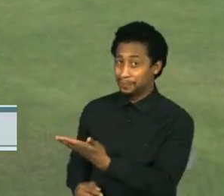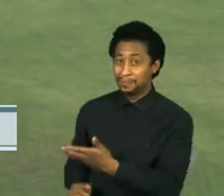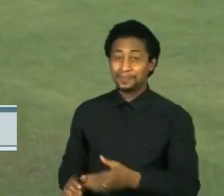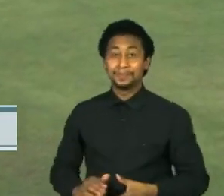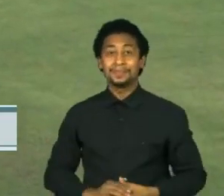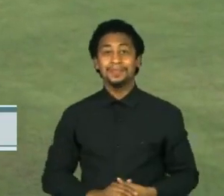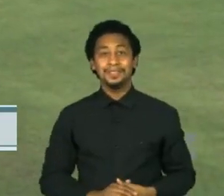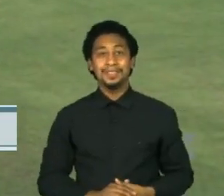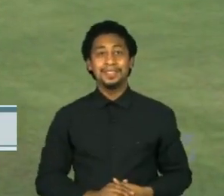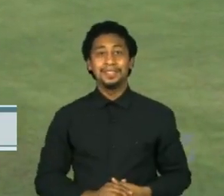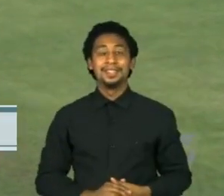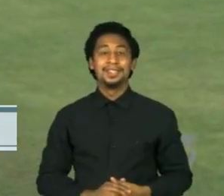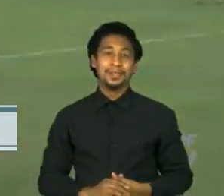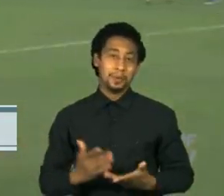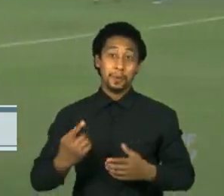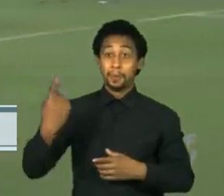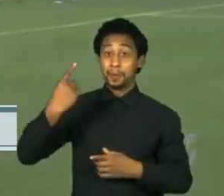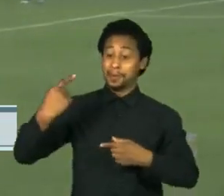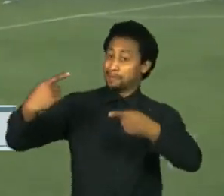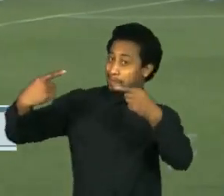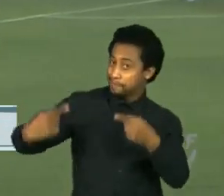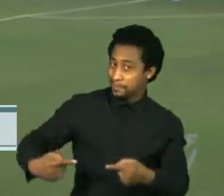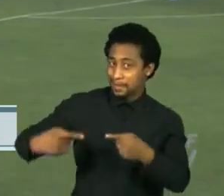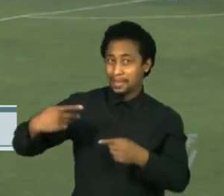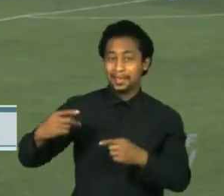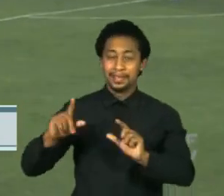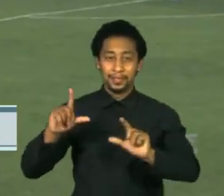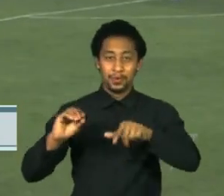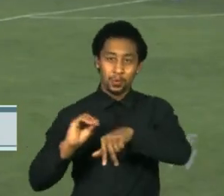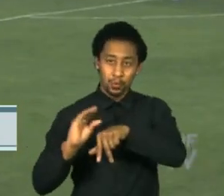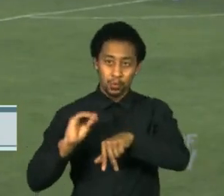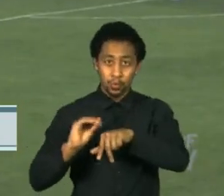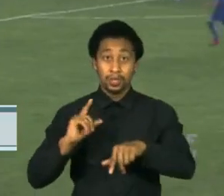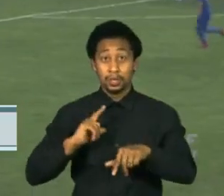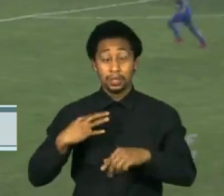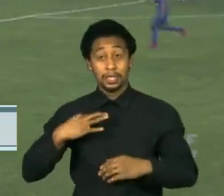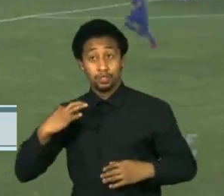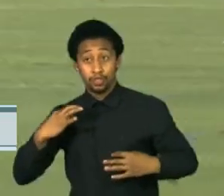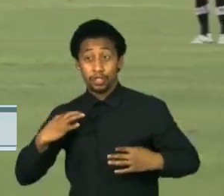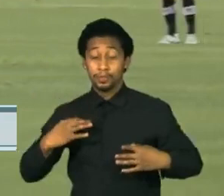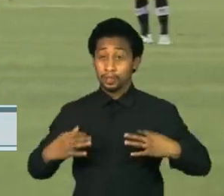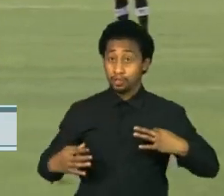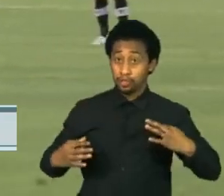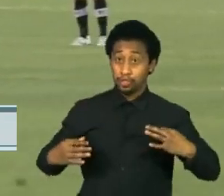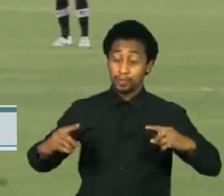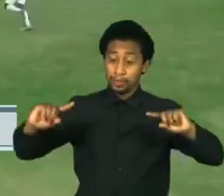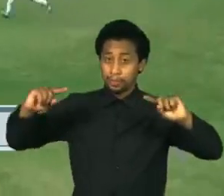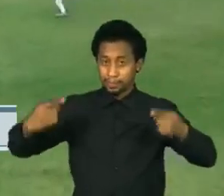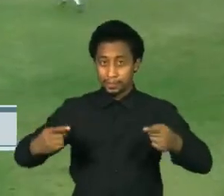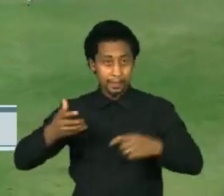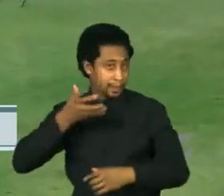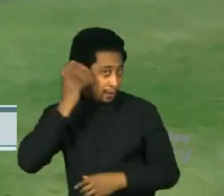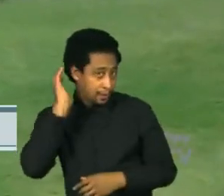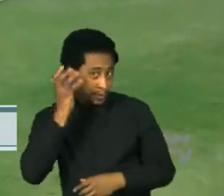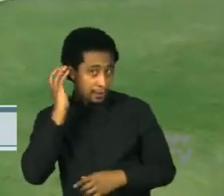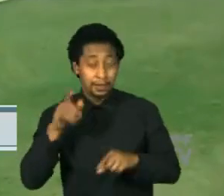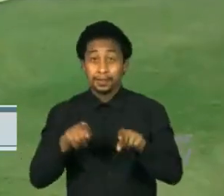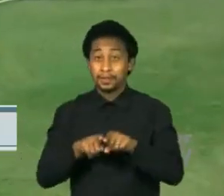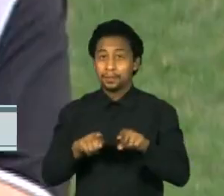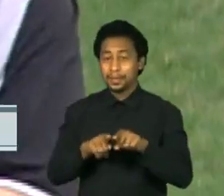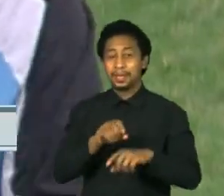O primeiro duelo com transmissão pela Cultura terá uma disputa entre times de cidades vizinhas, São Caetano e Esporte